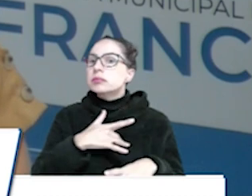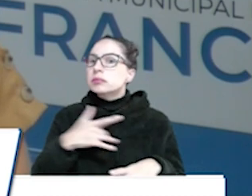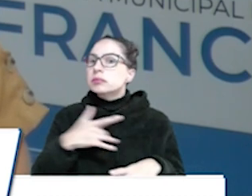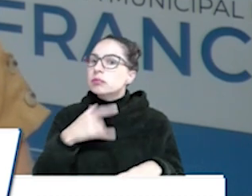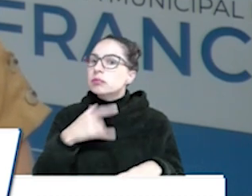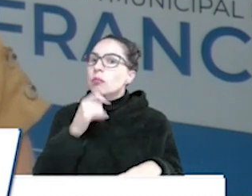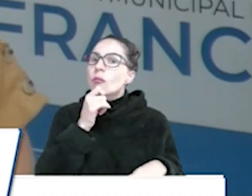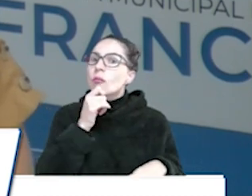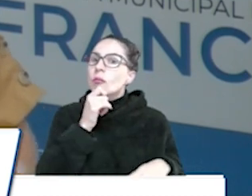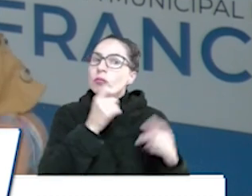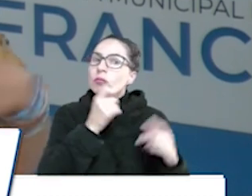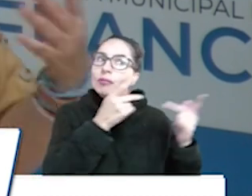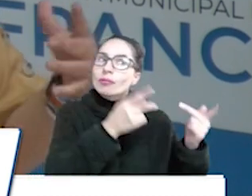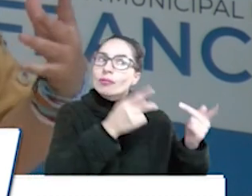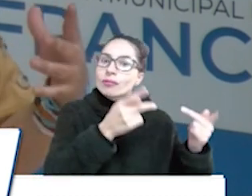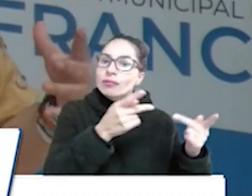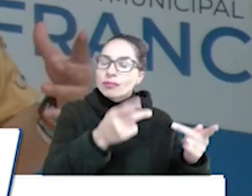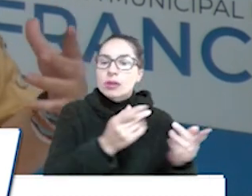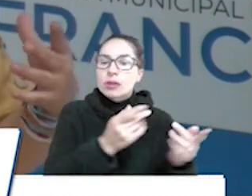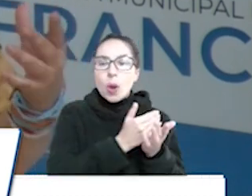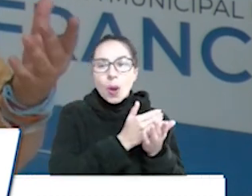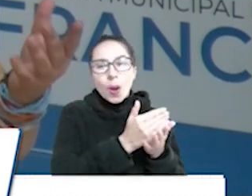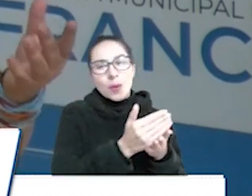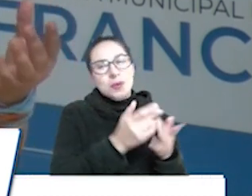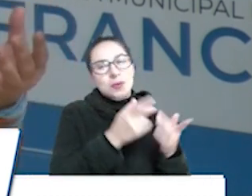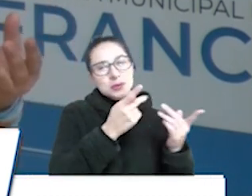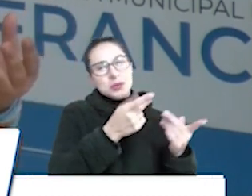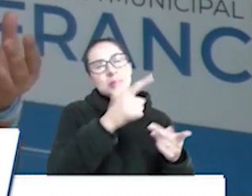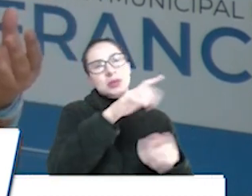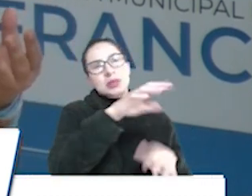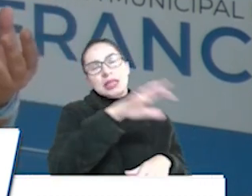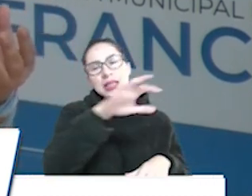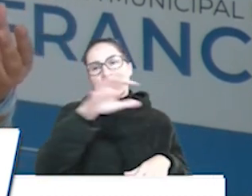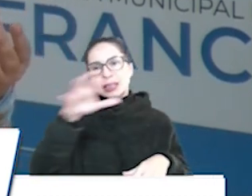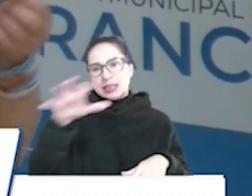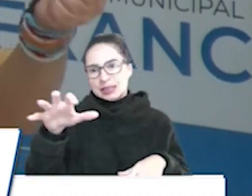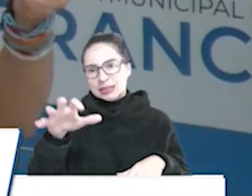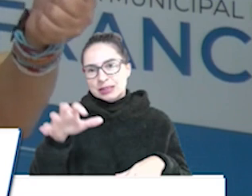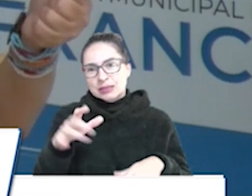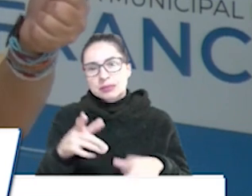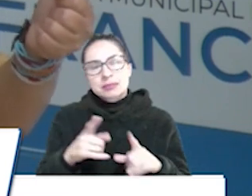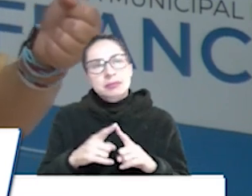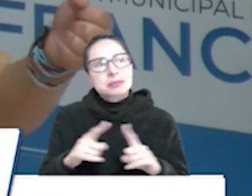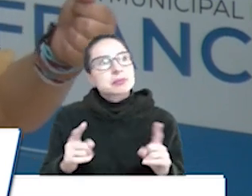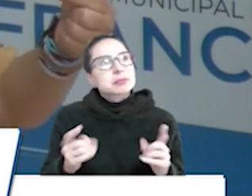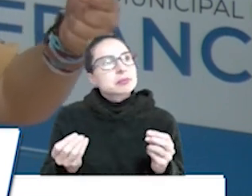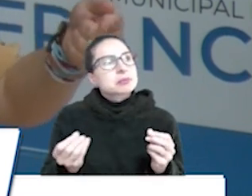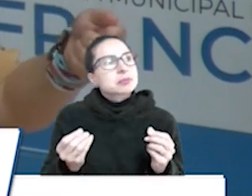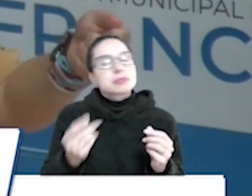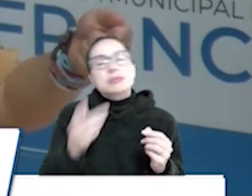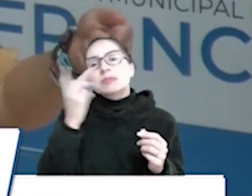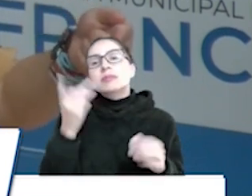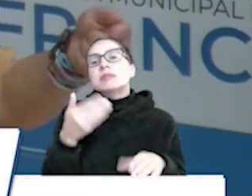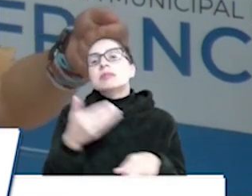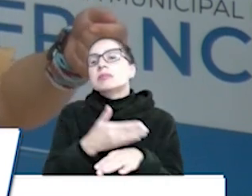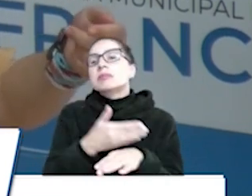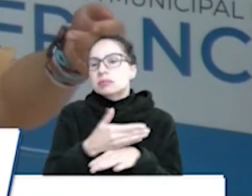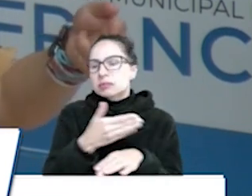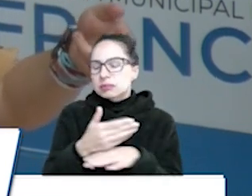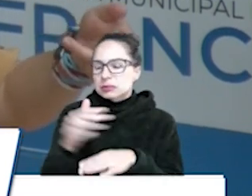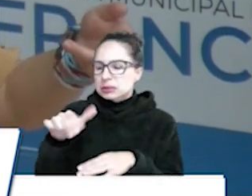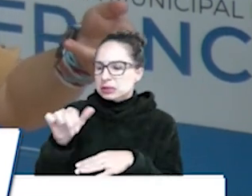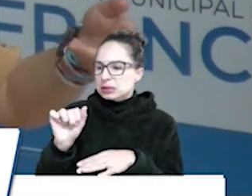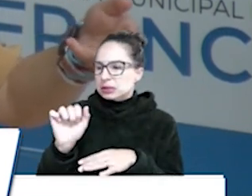visitar, começamos a visitar, né, outros departamentos, mas quem frequenta ali o NAIA,